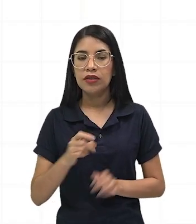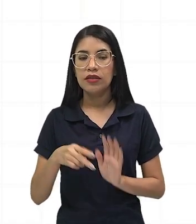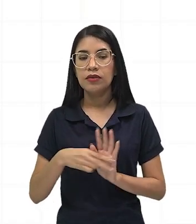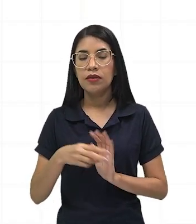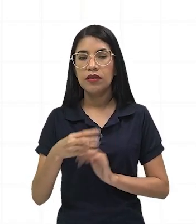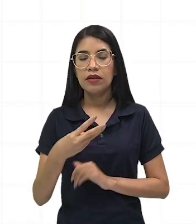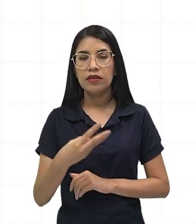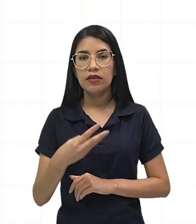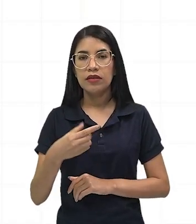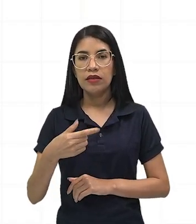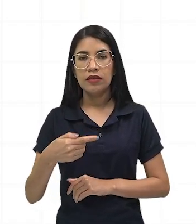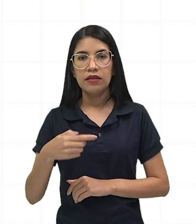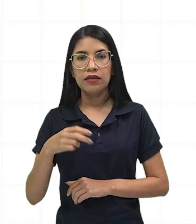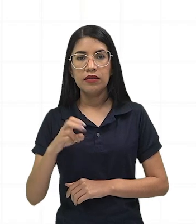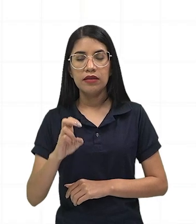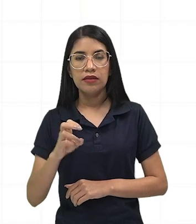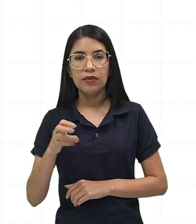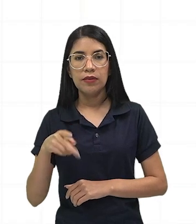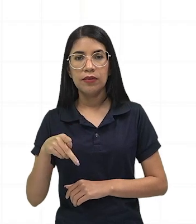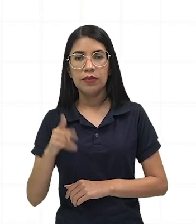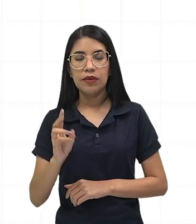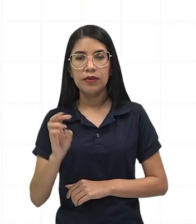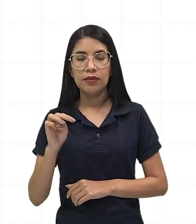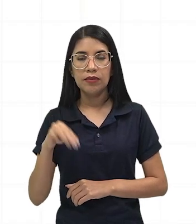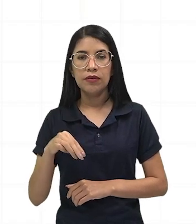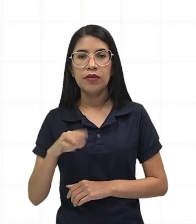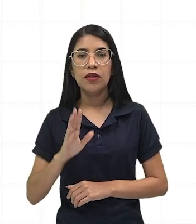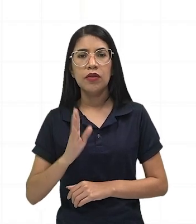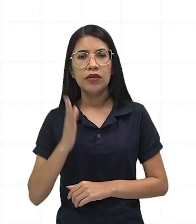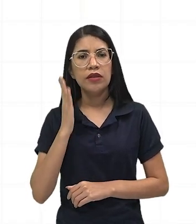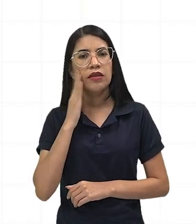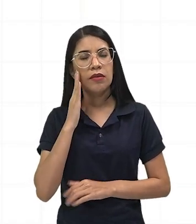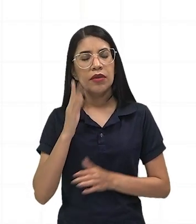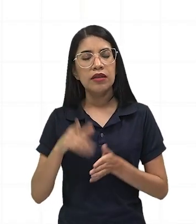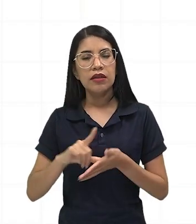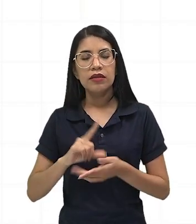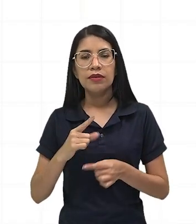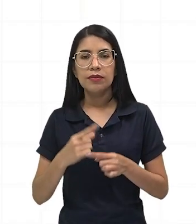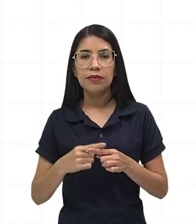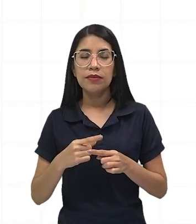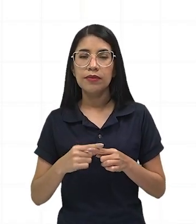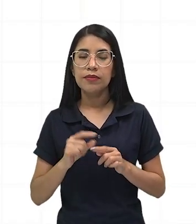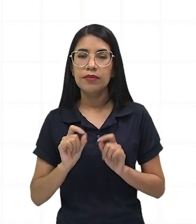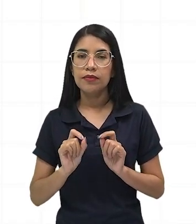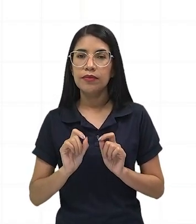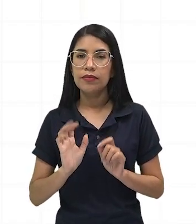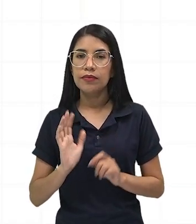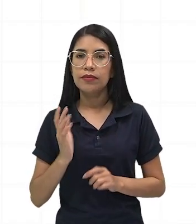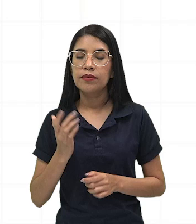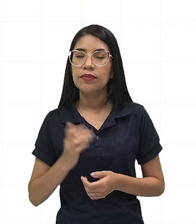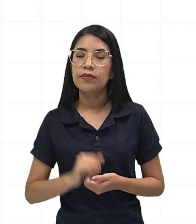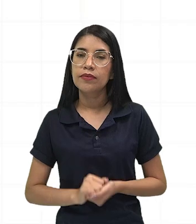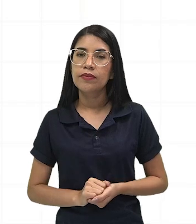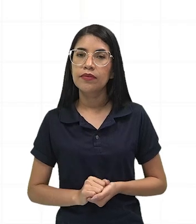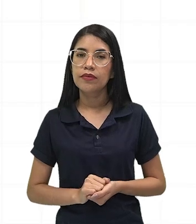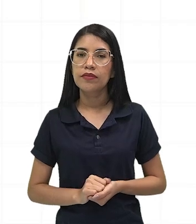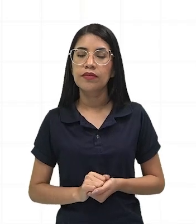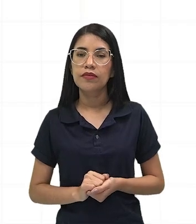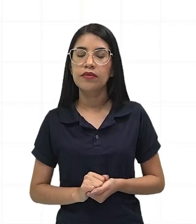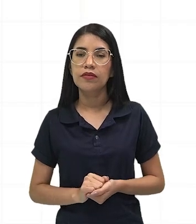375 quilômetros, que era o que eu já sabia, né? Por quê? Porque